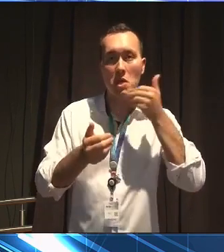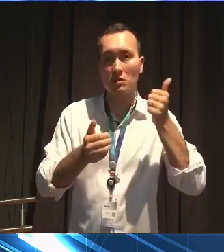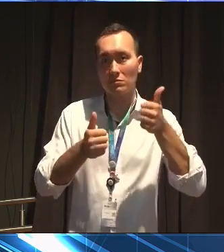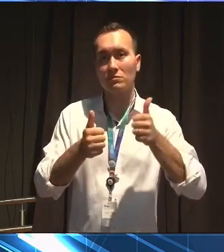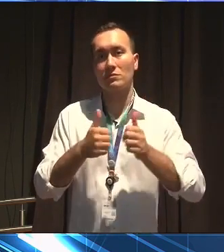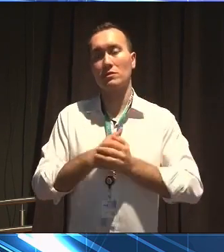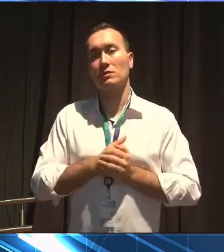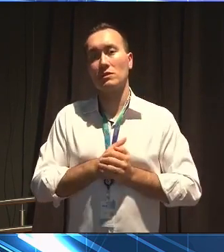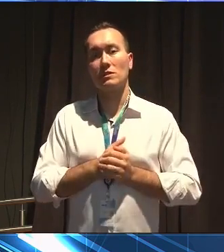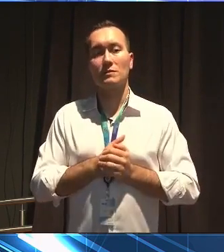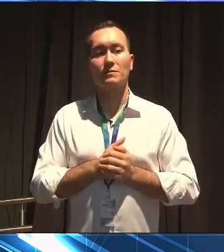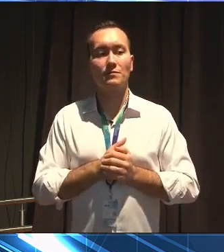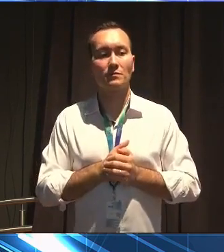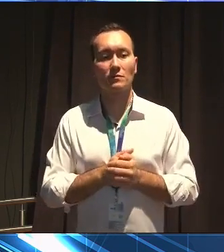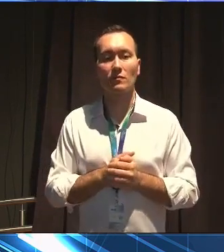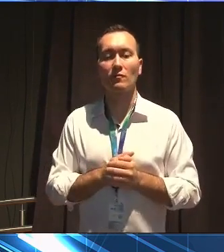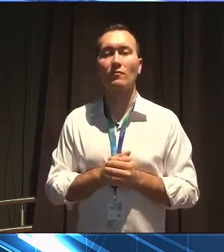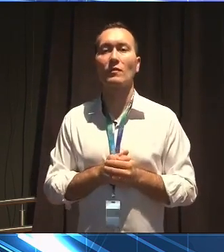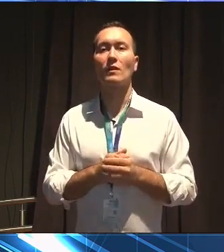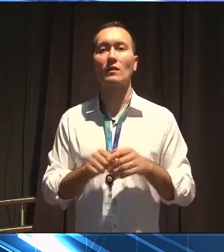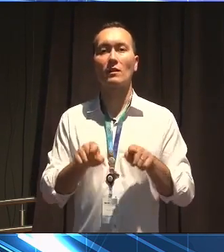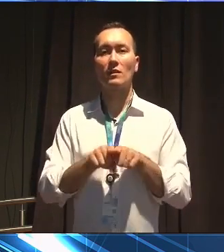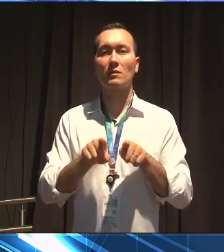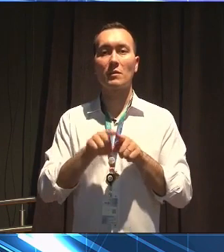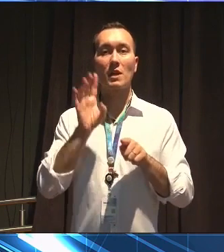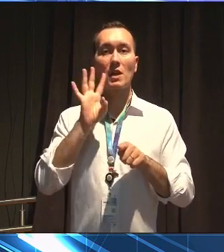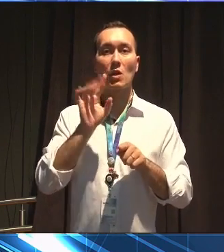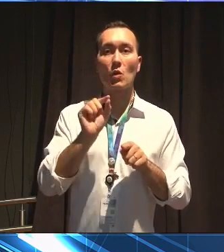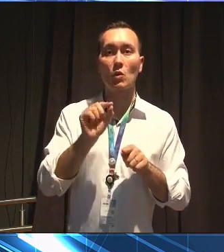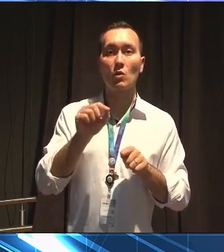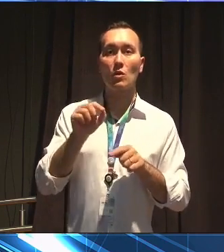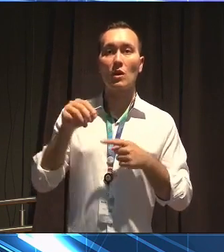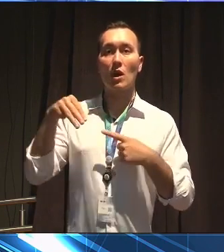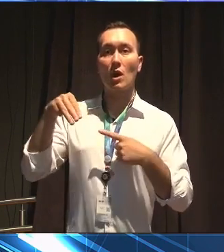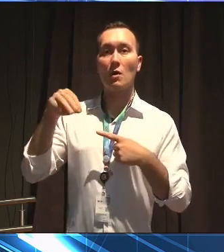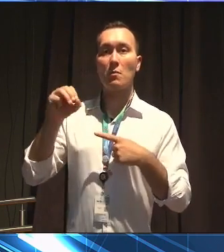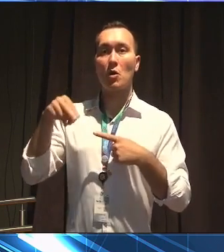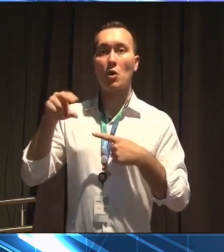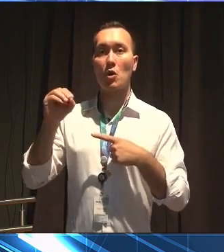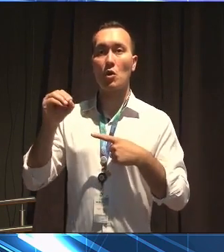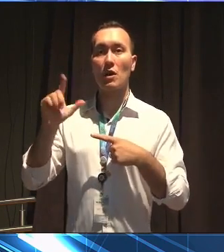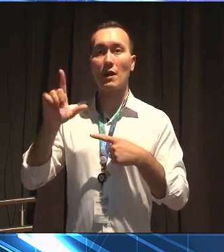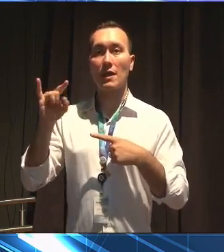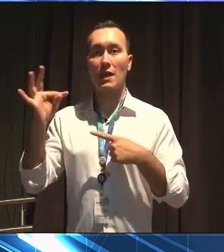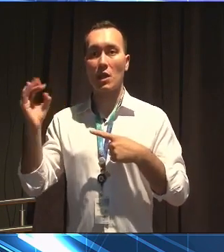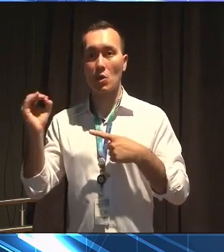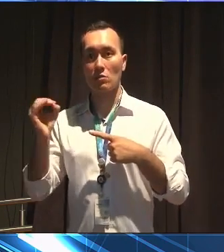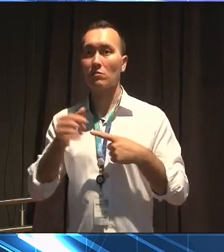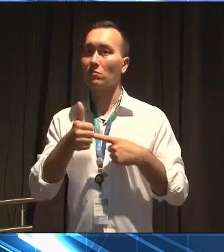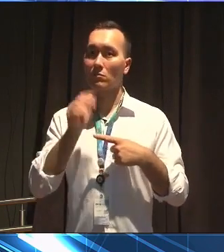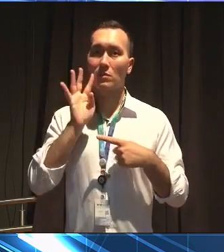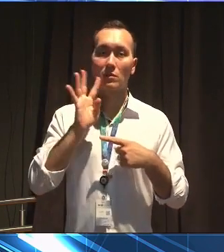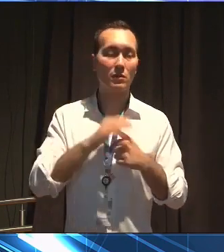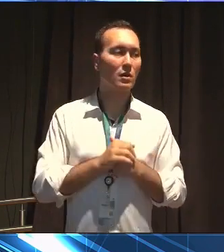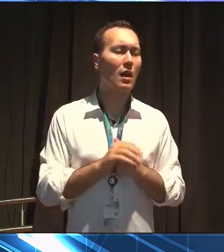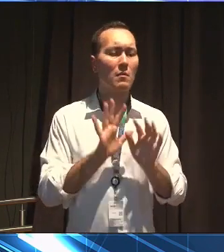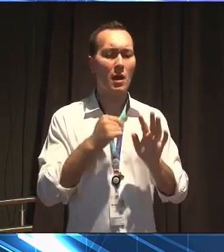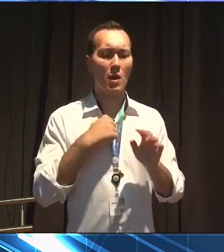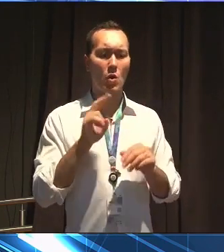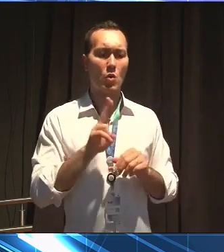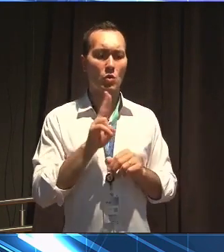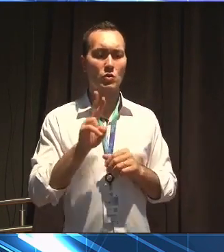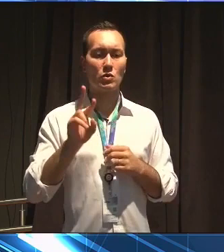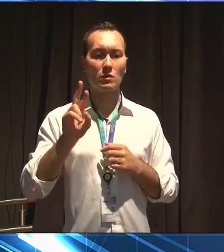Ele é muito bom para server-side rendering, ele é muito legal. Para um monolito, ele é muito interessante. Ah, Bruno, mas eu uso React.